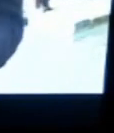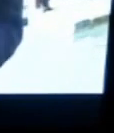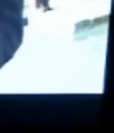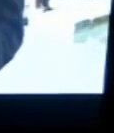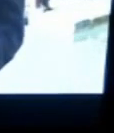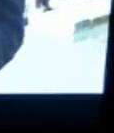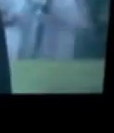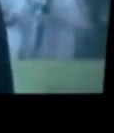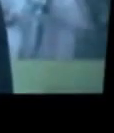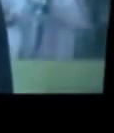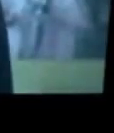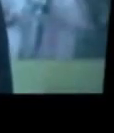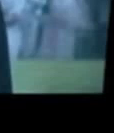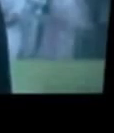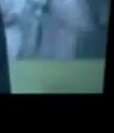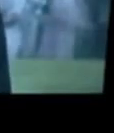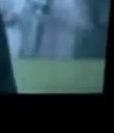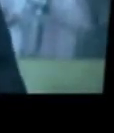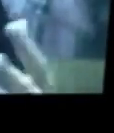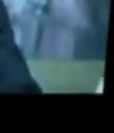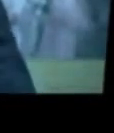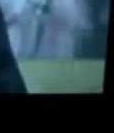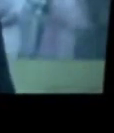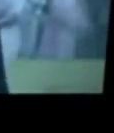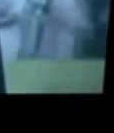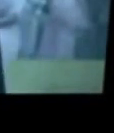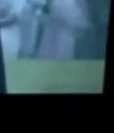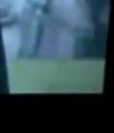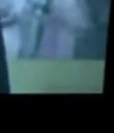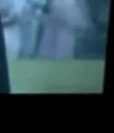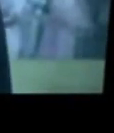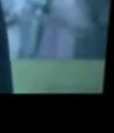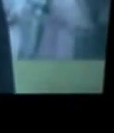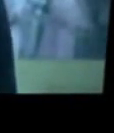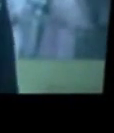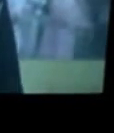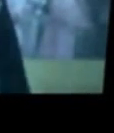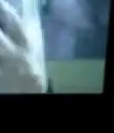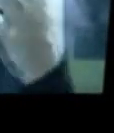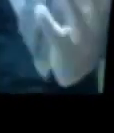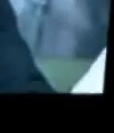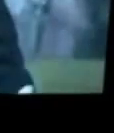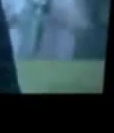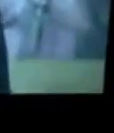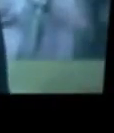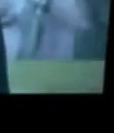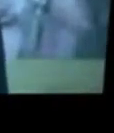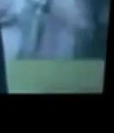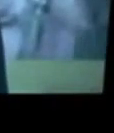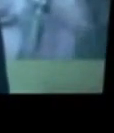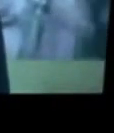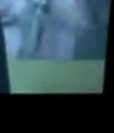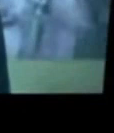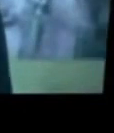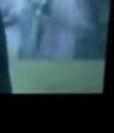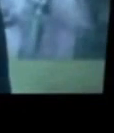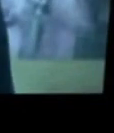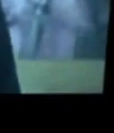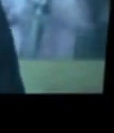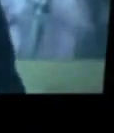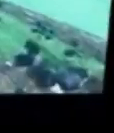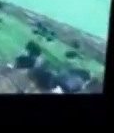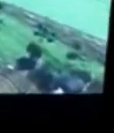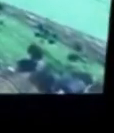e praticidade. Por que tanta dificuldade para conseguir a execução, o término dessa obra? Que é uma obra